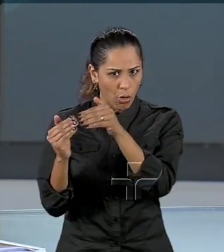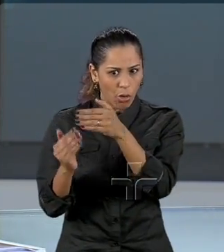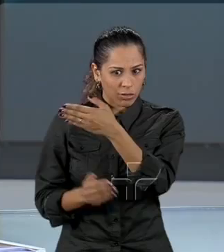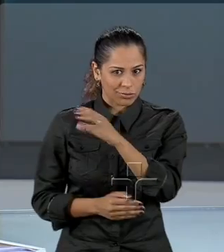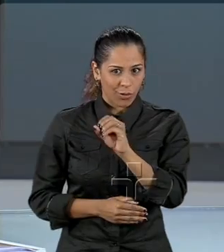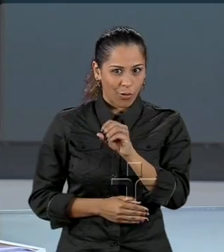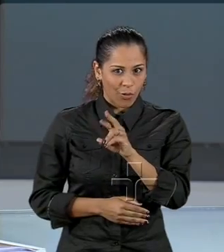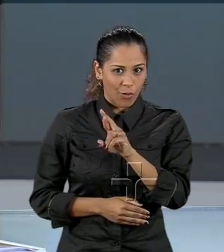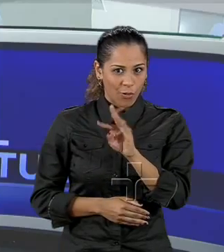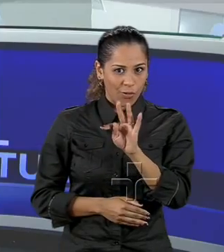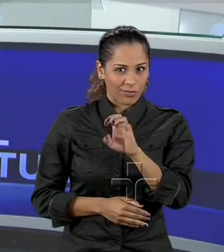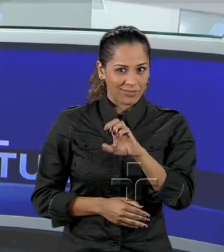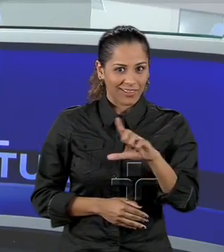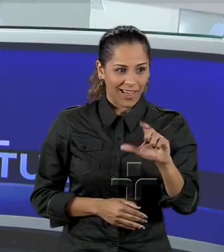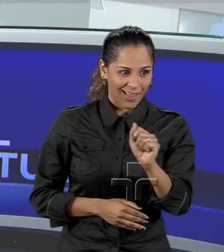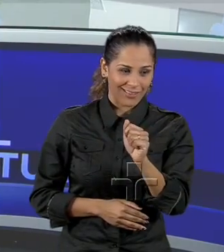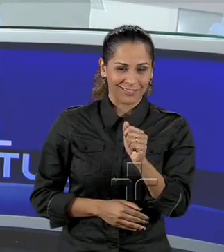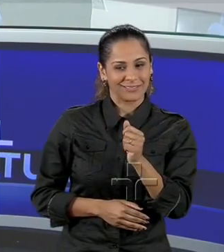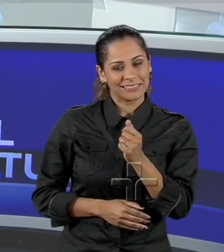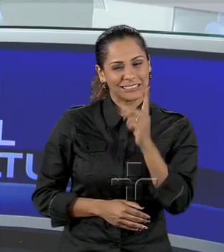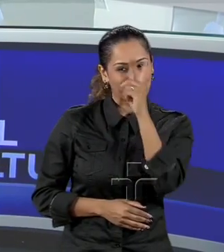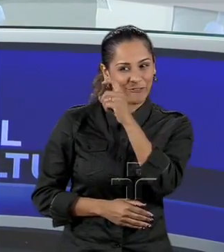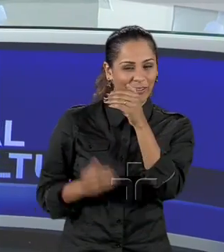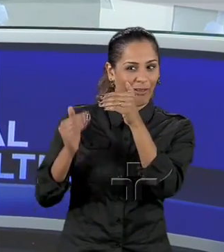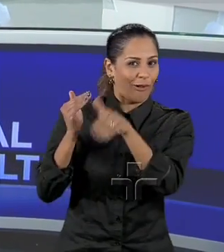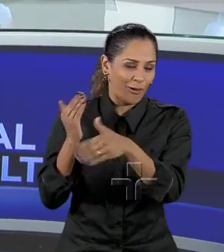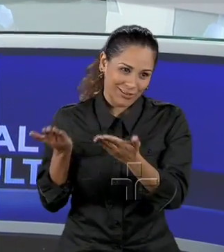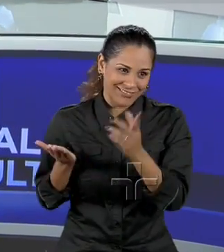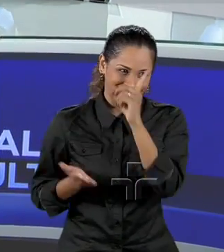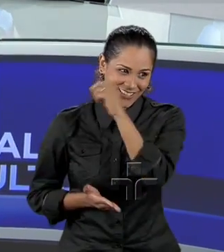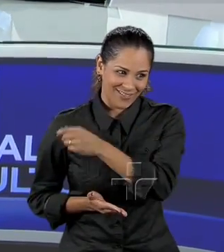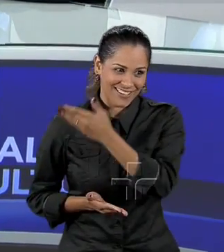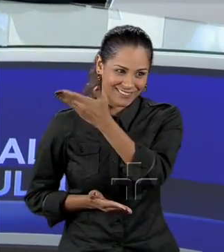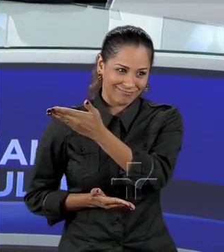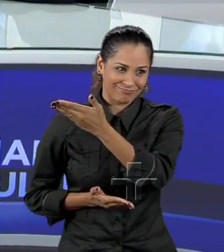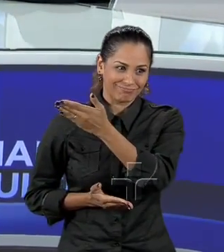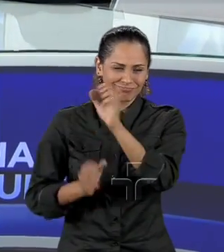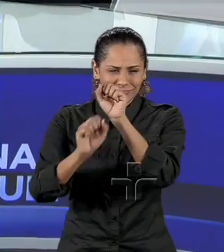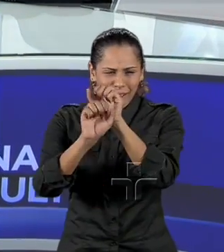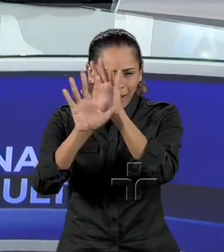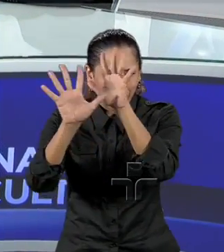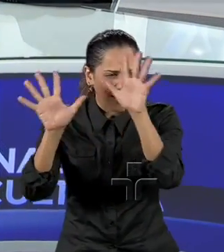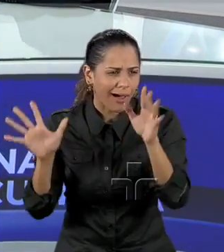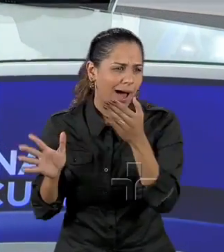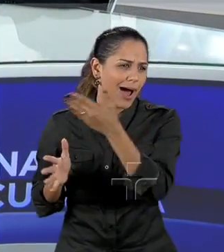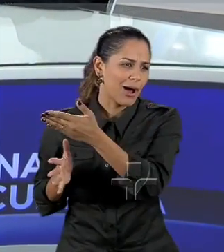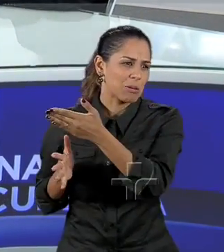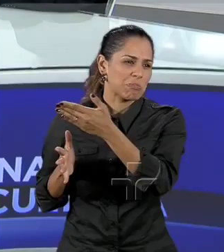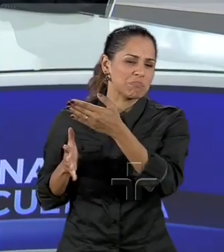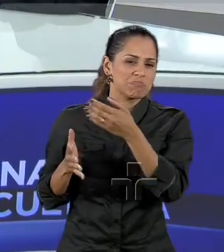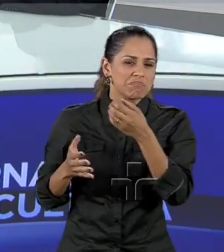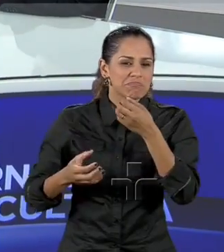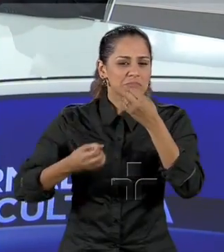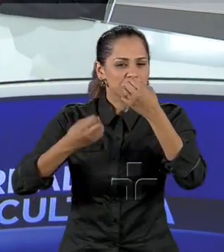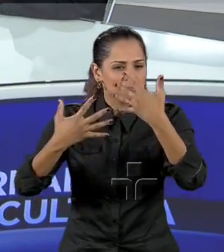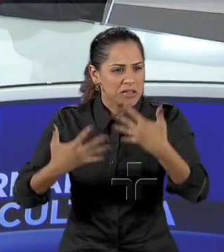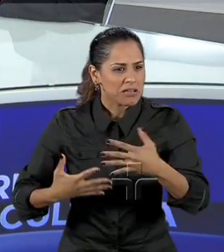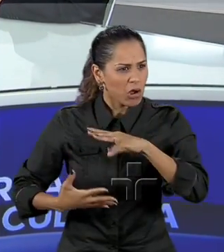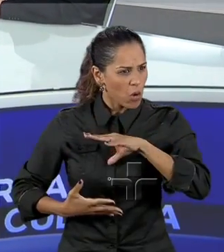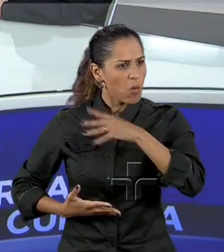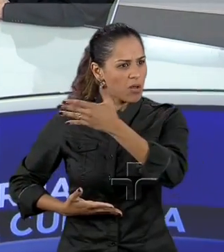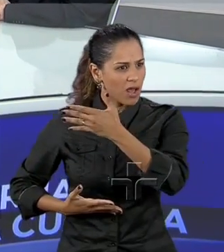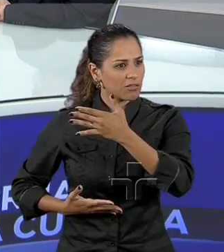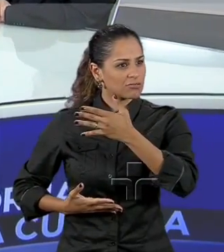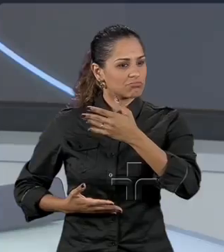difícil muito difícil discordar. Né? Com essa lucidez toda, essa atualidade cognitiva e essa coragem de